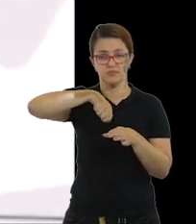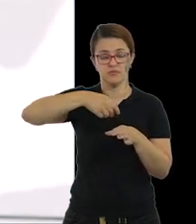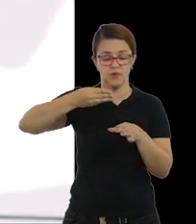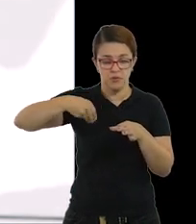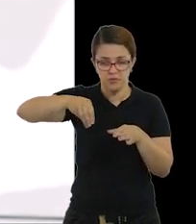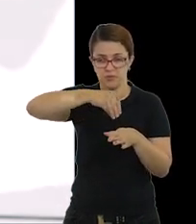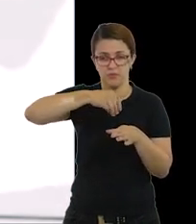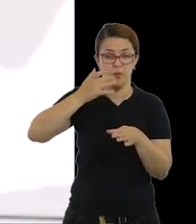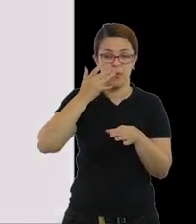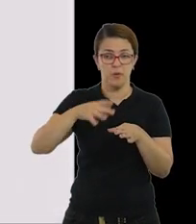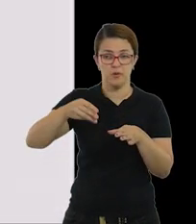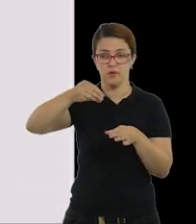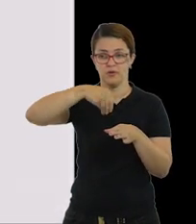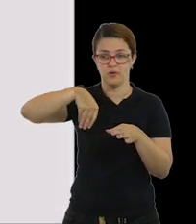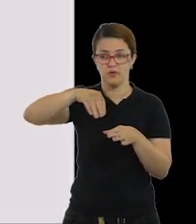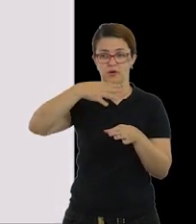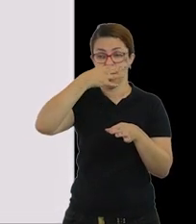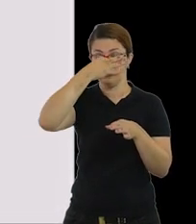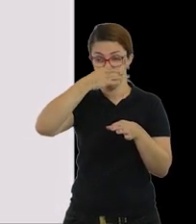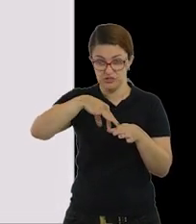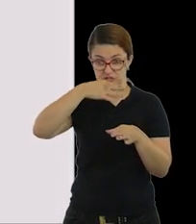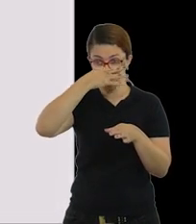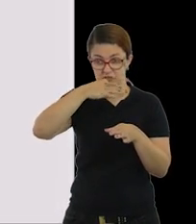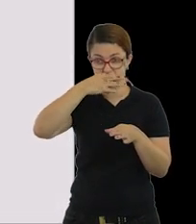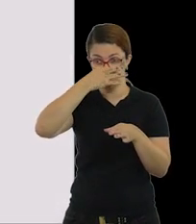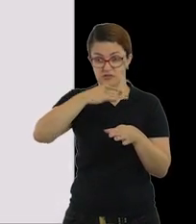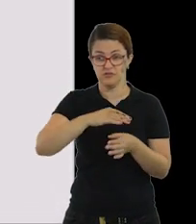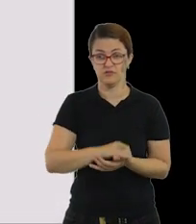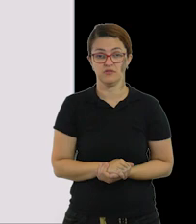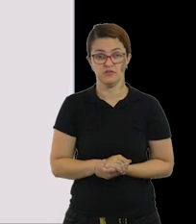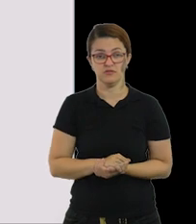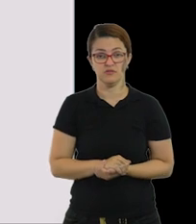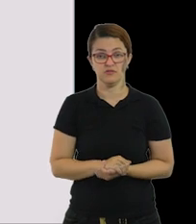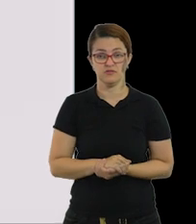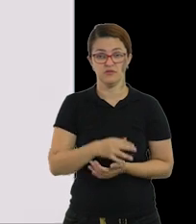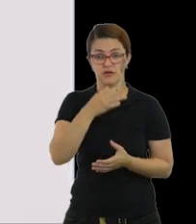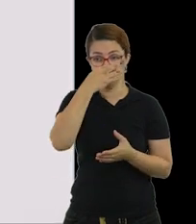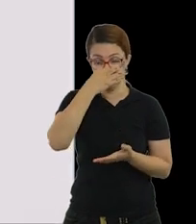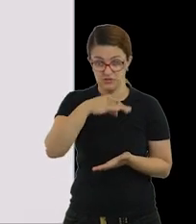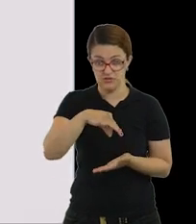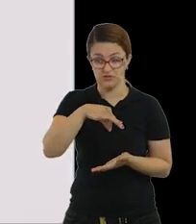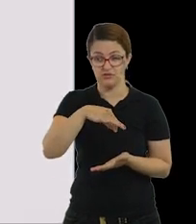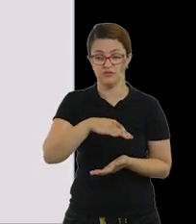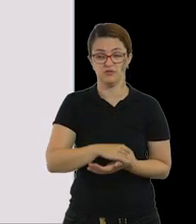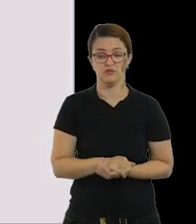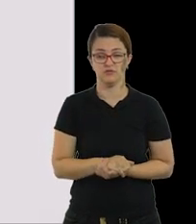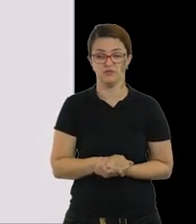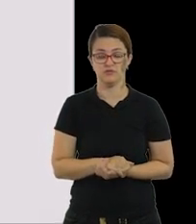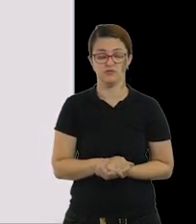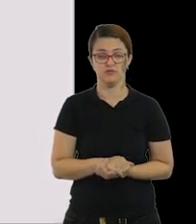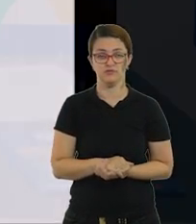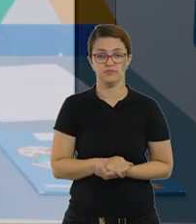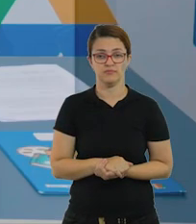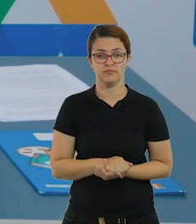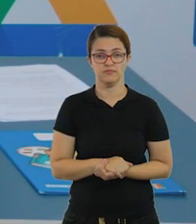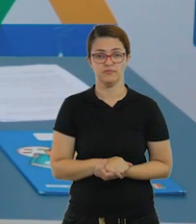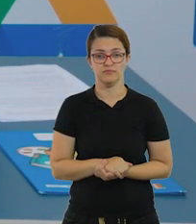pó de ferro, pó de ouro. Ai de mim, atim, rasputin.